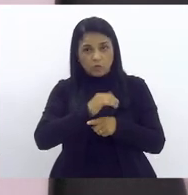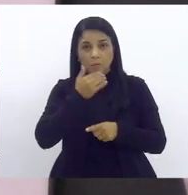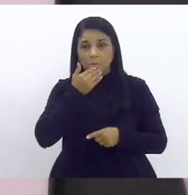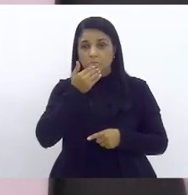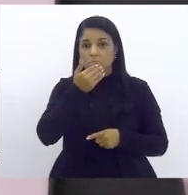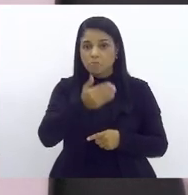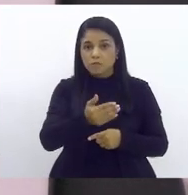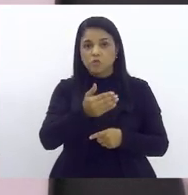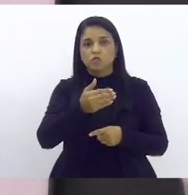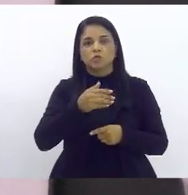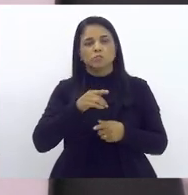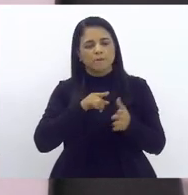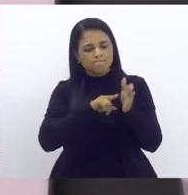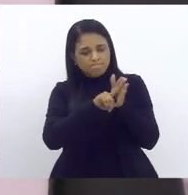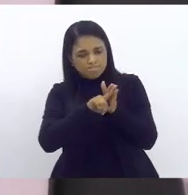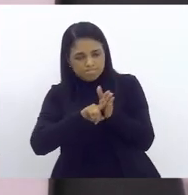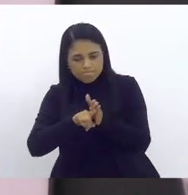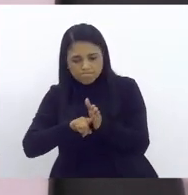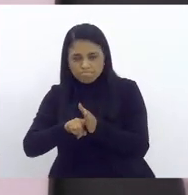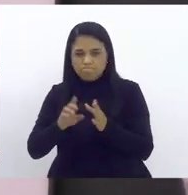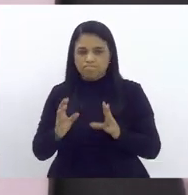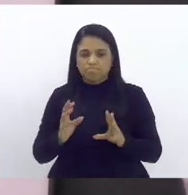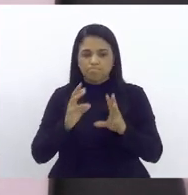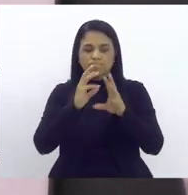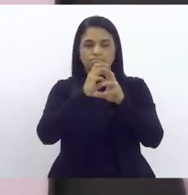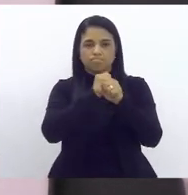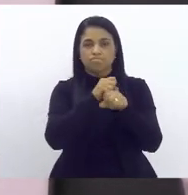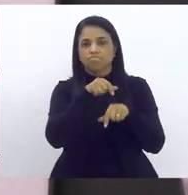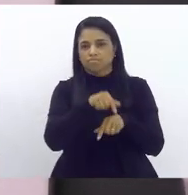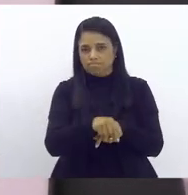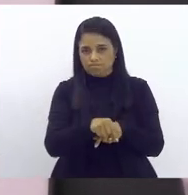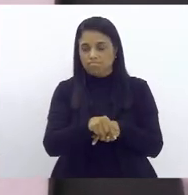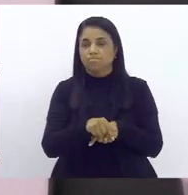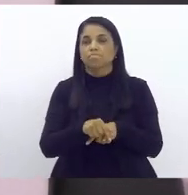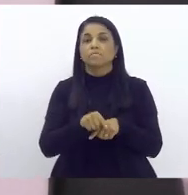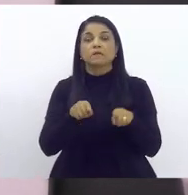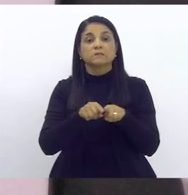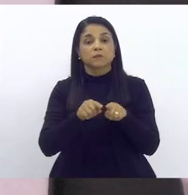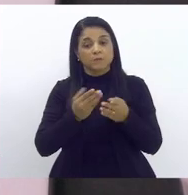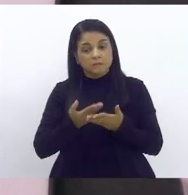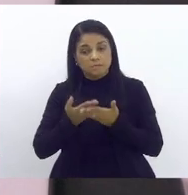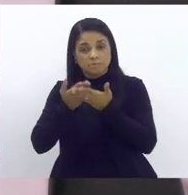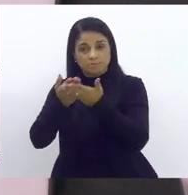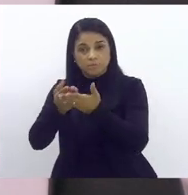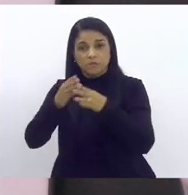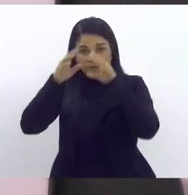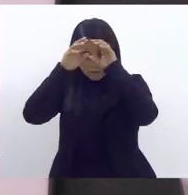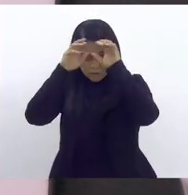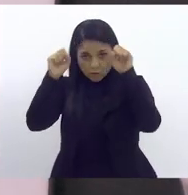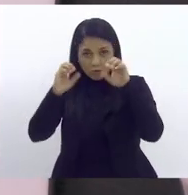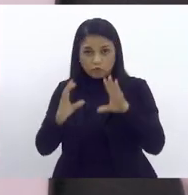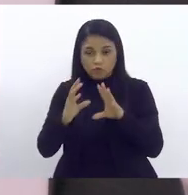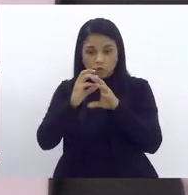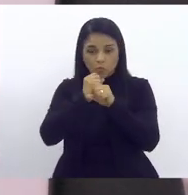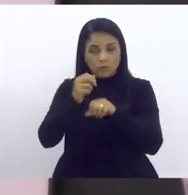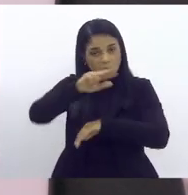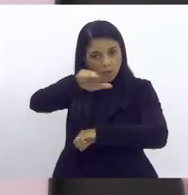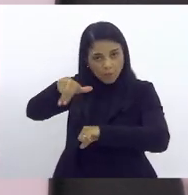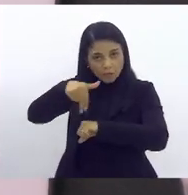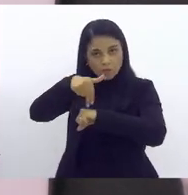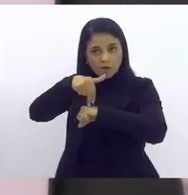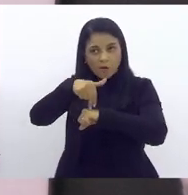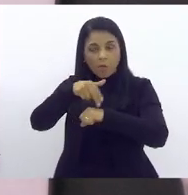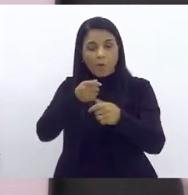pedir uma lupa, uma auditoria nessas contas. Nós vamos levar essa situação também para o Tribunal de Contas da União, para